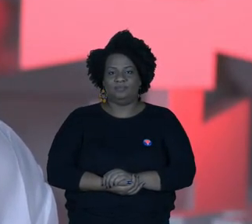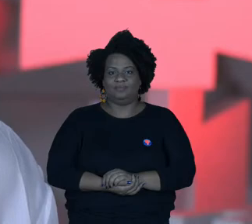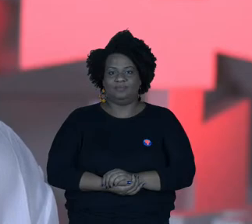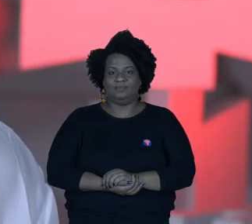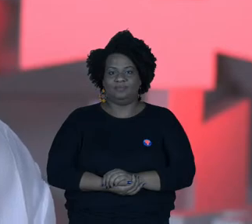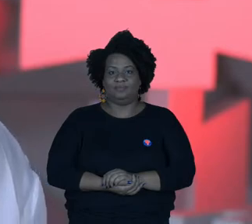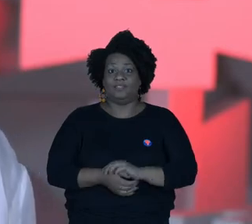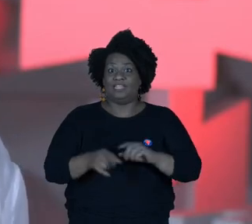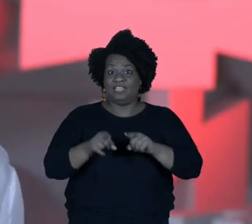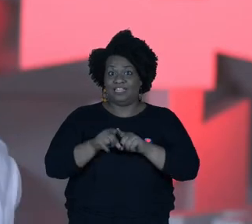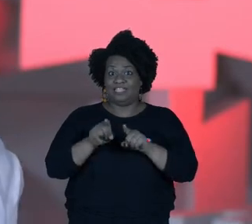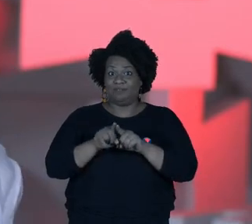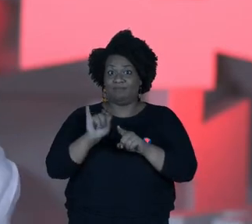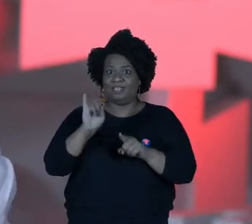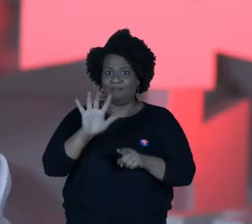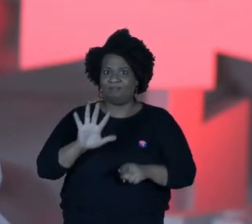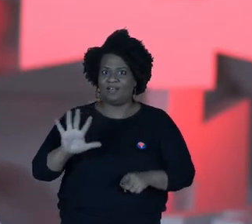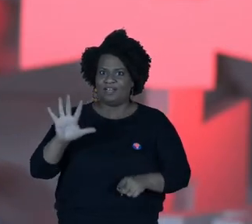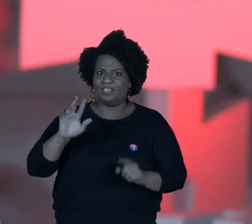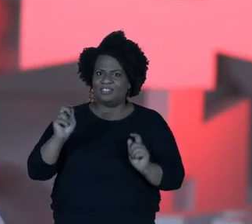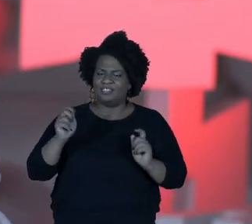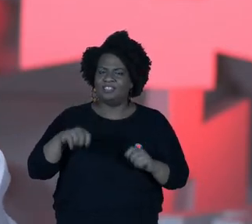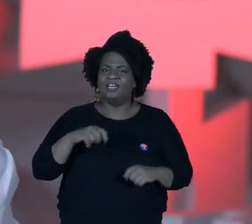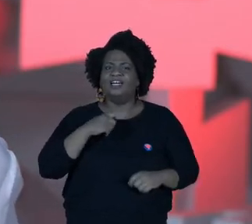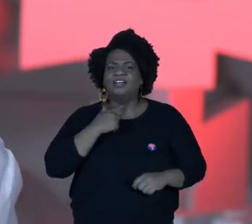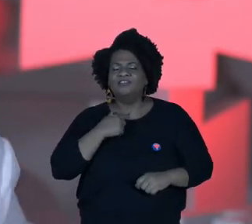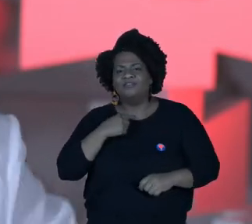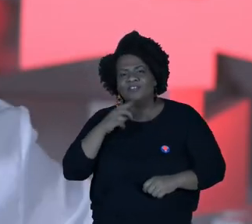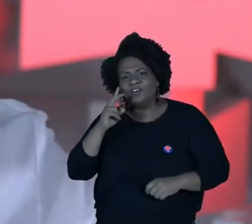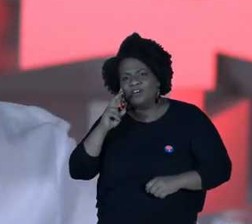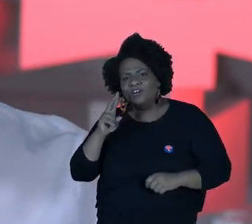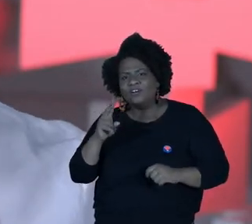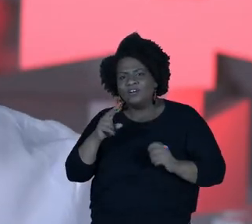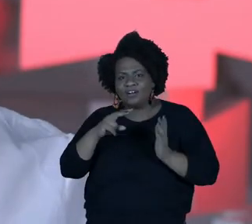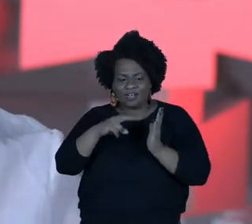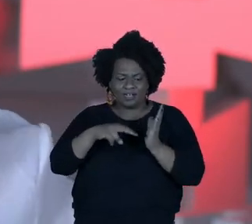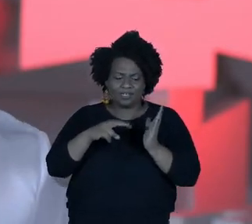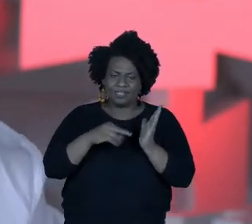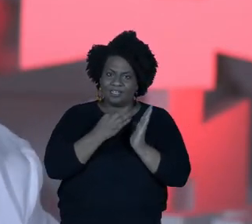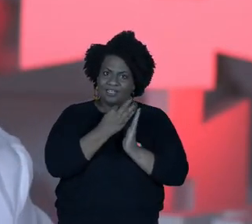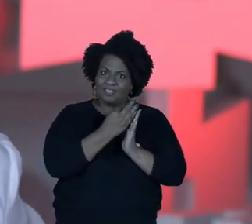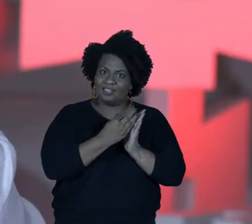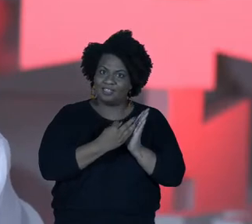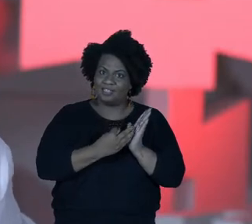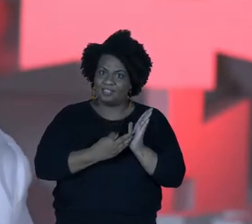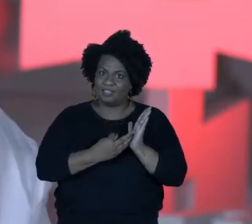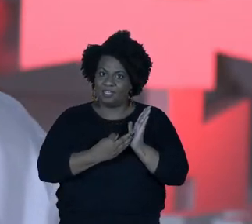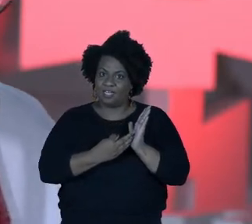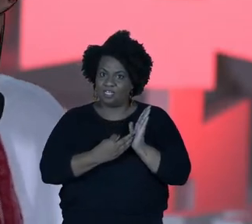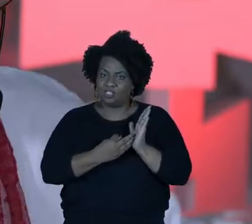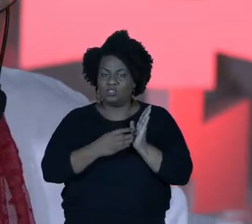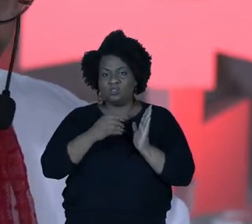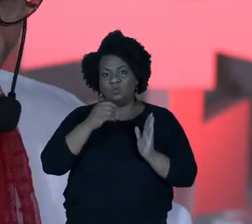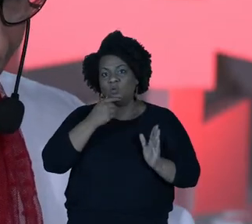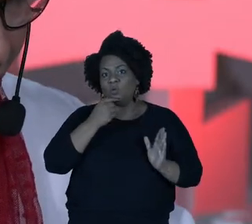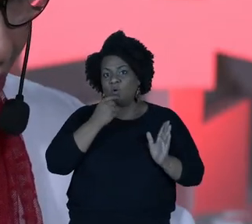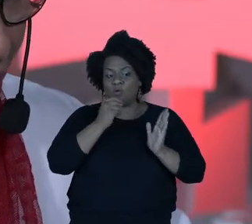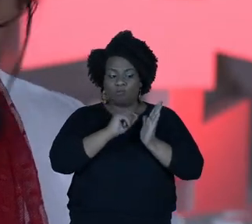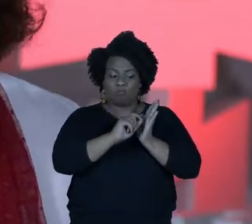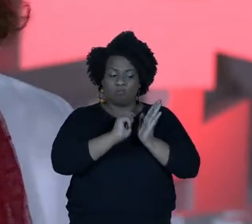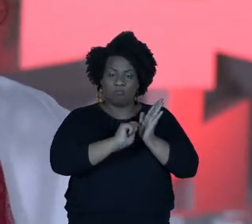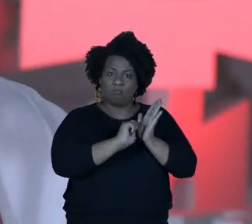Ainda aqui nessa imagem, eu gostaria de ler um pequeno trecho de uma autora chamada Fay Gostrover,